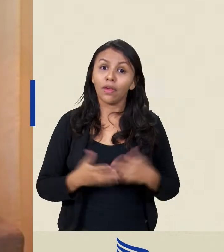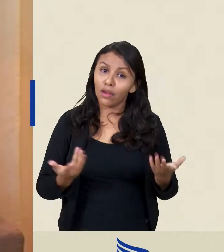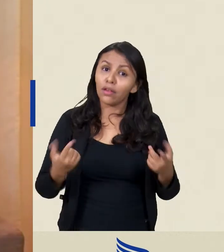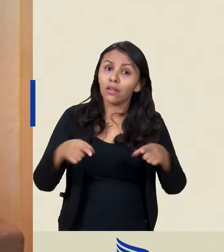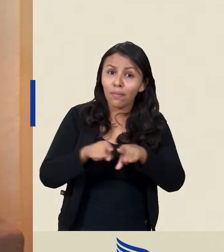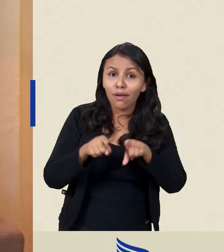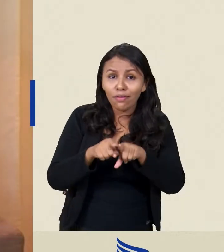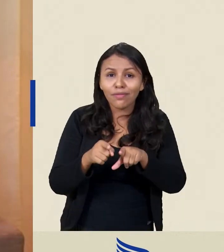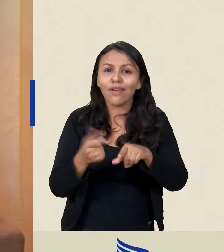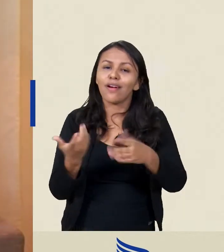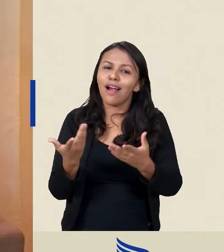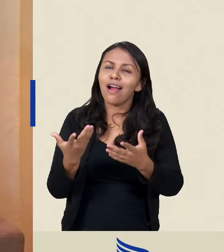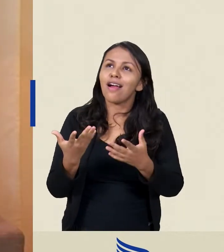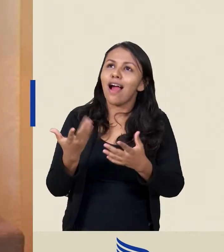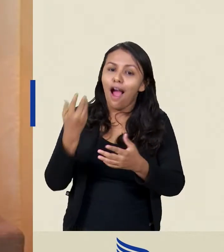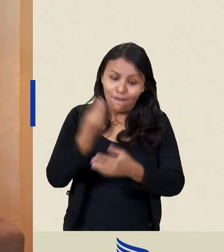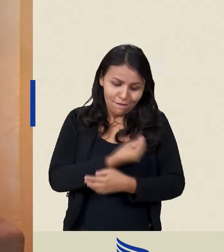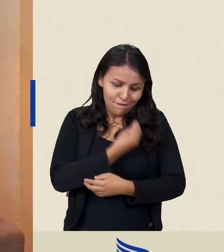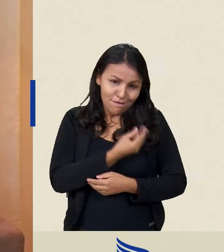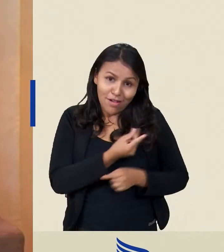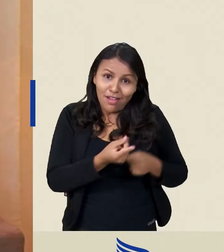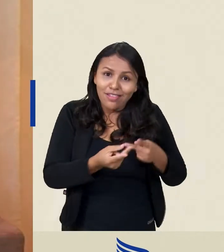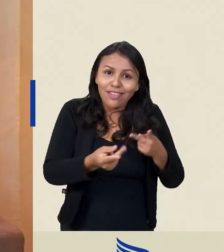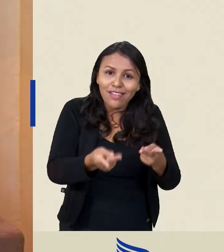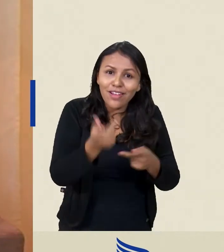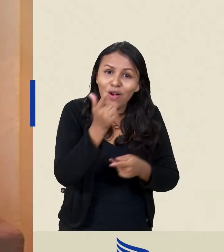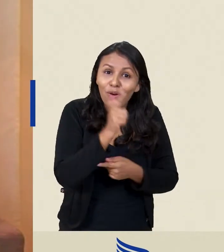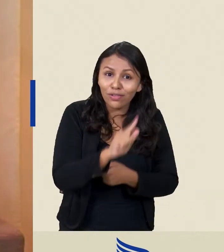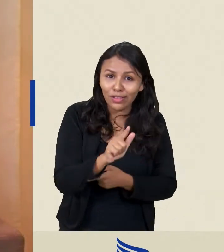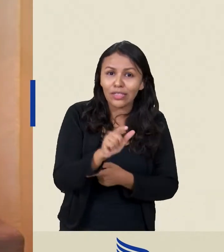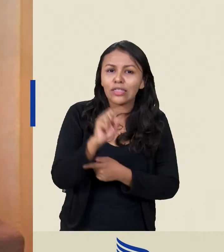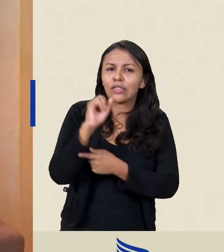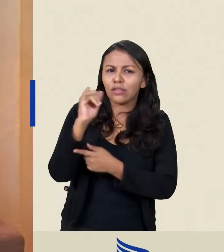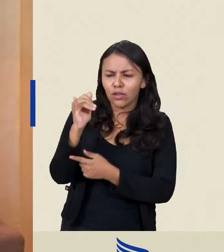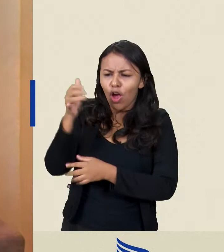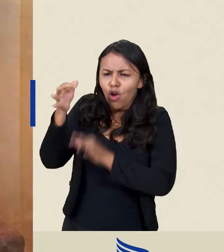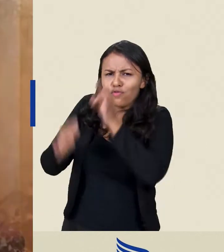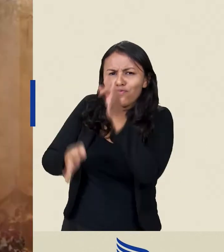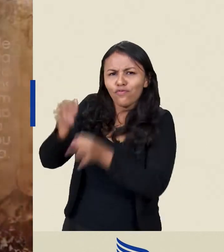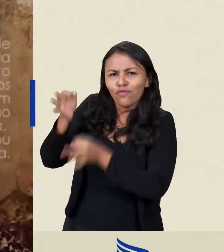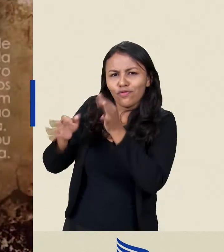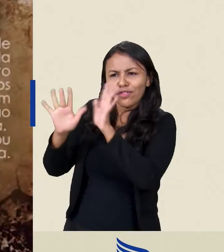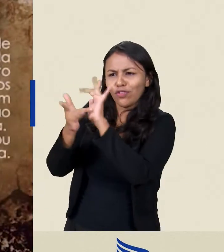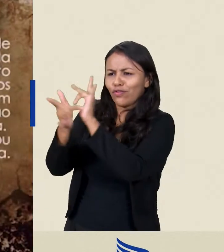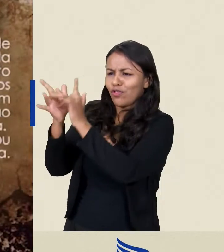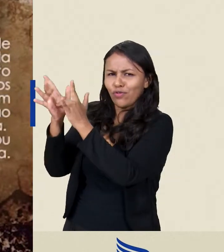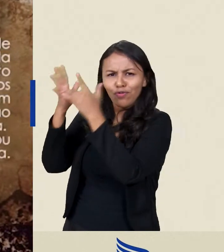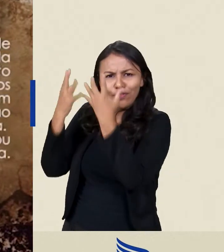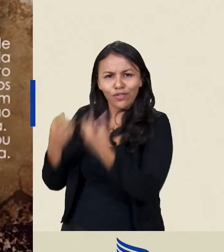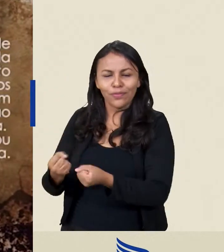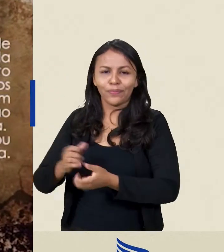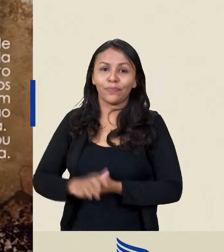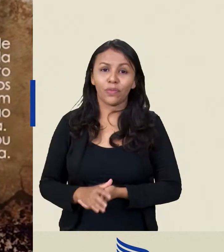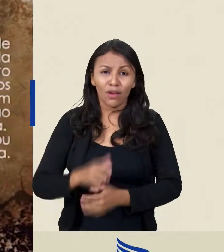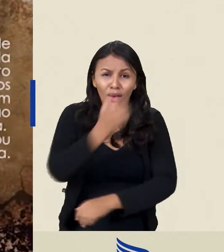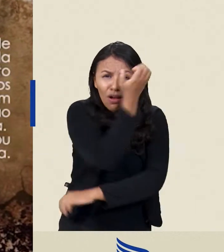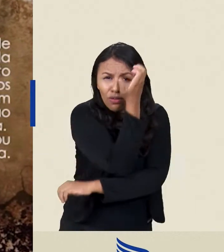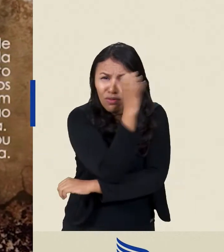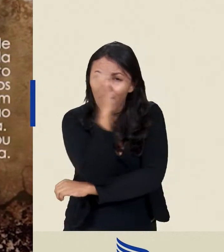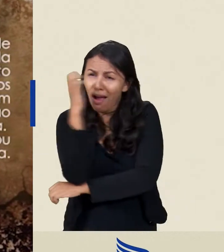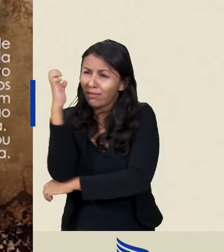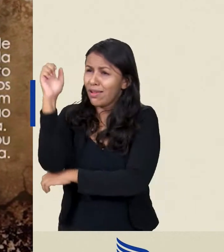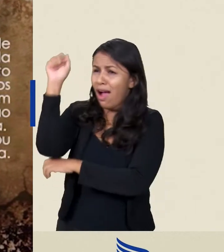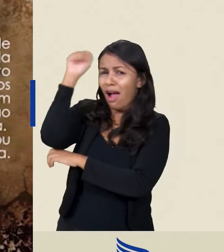participar da vida eterna através dos méritos da justiça de Cristo. No Éden, o homem caiu de sua